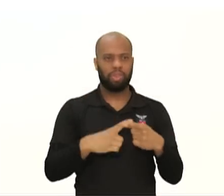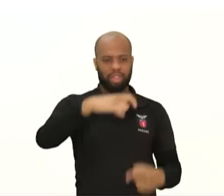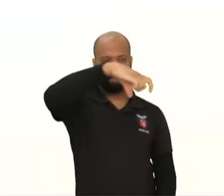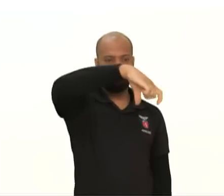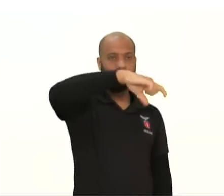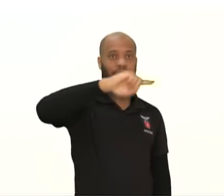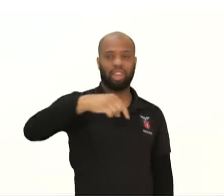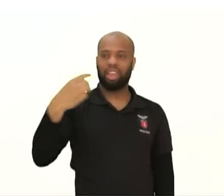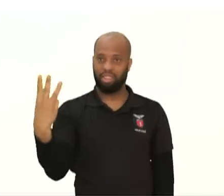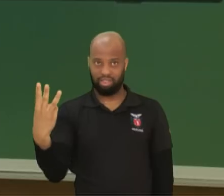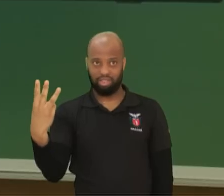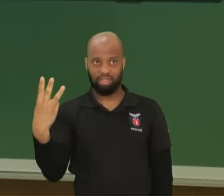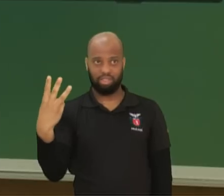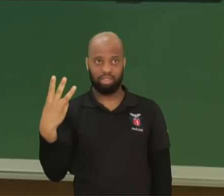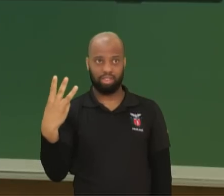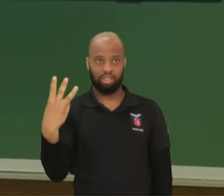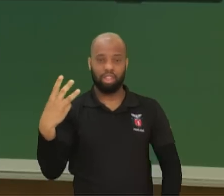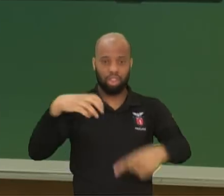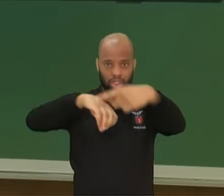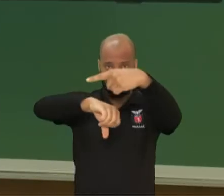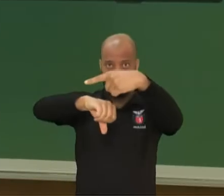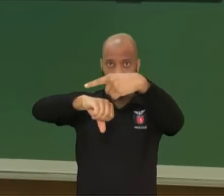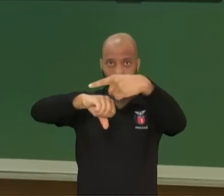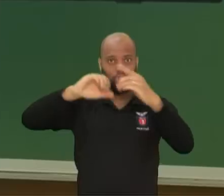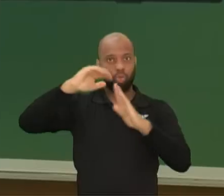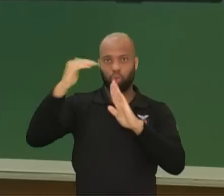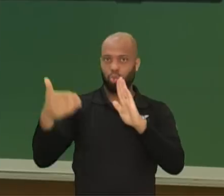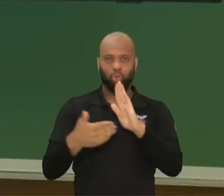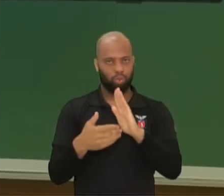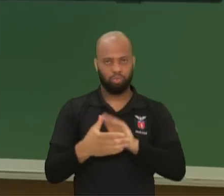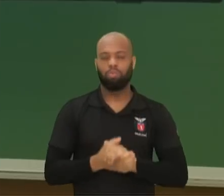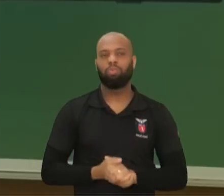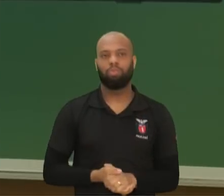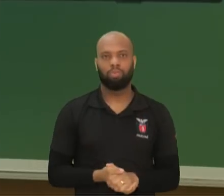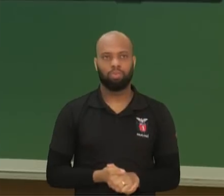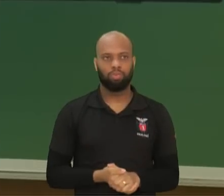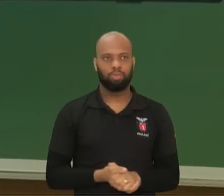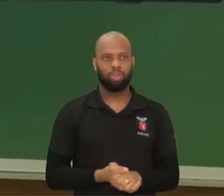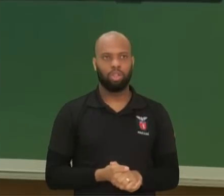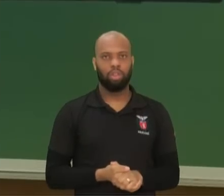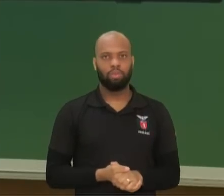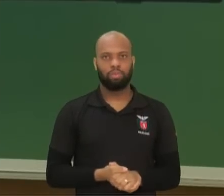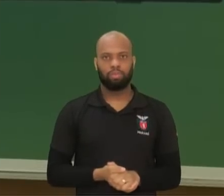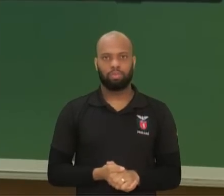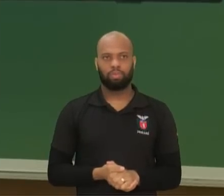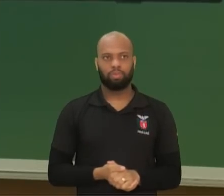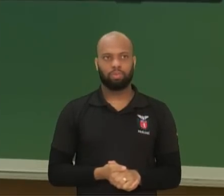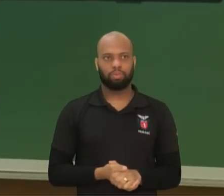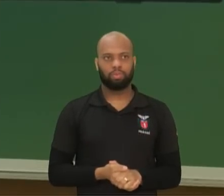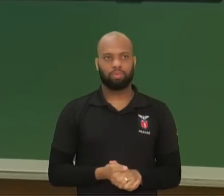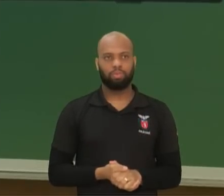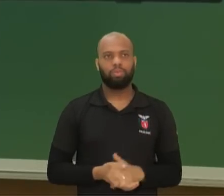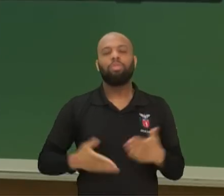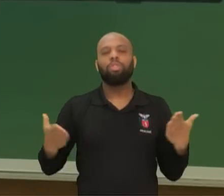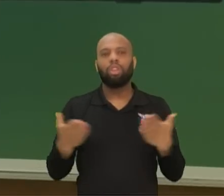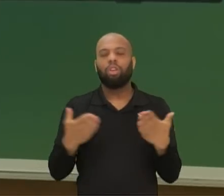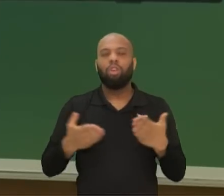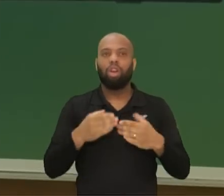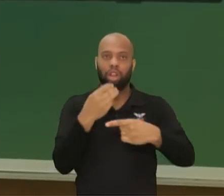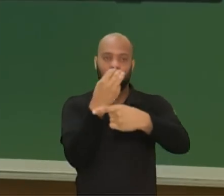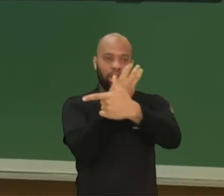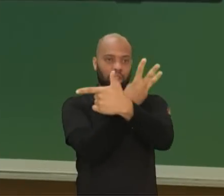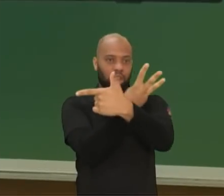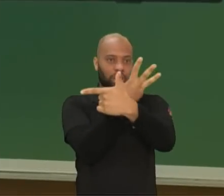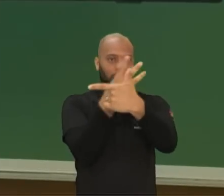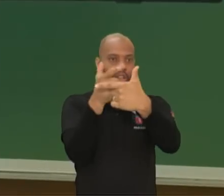3, certo? Sobre o número de elementos ali de B, tá bom? Que é 9. Então, aqui nesse